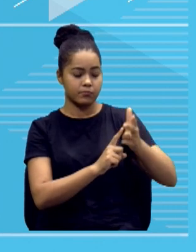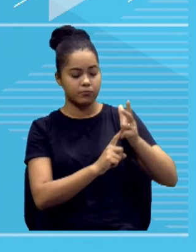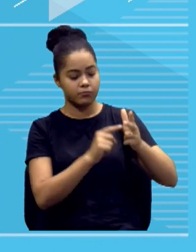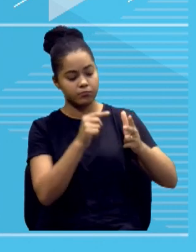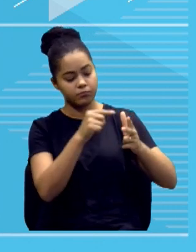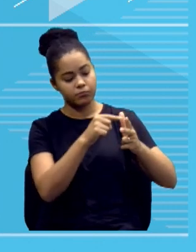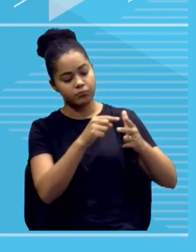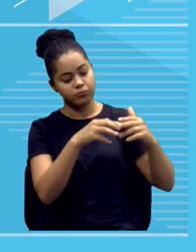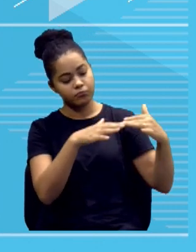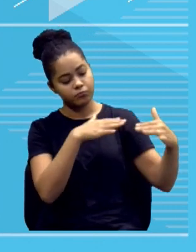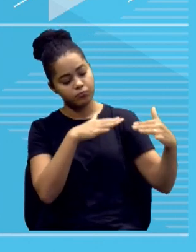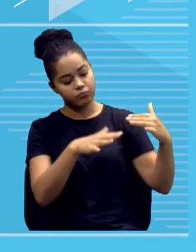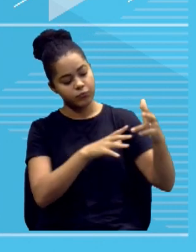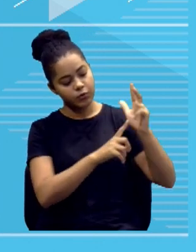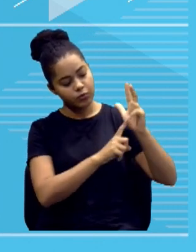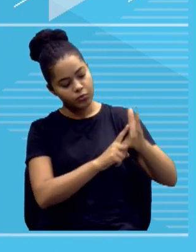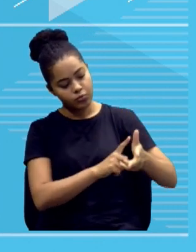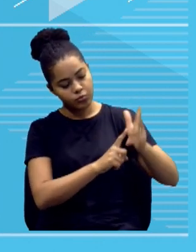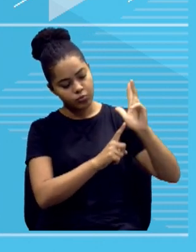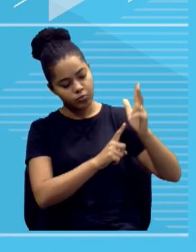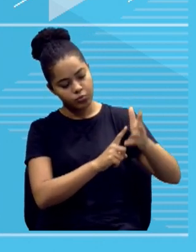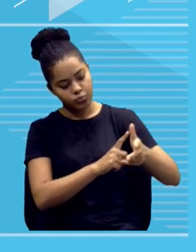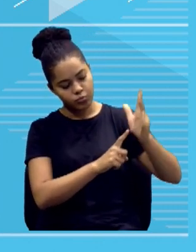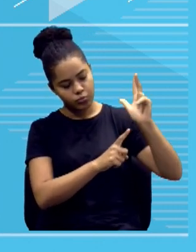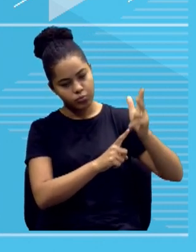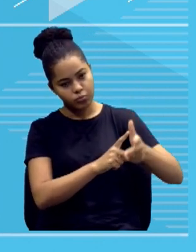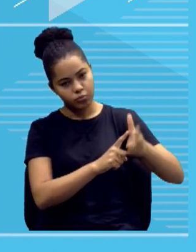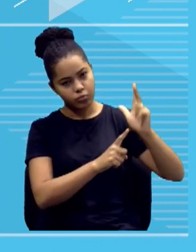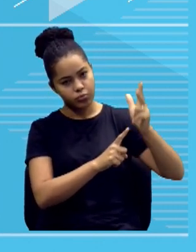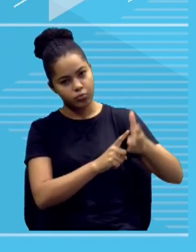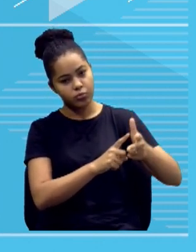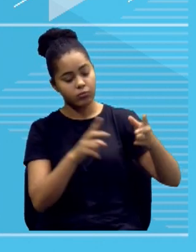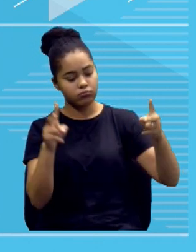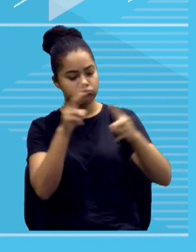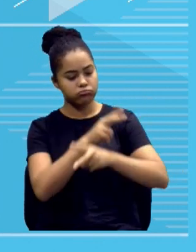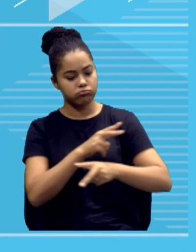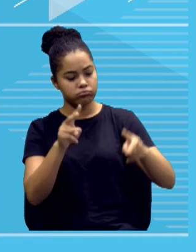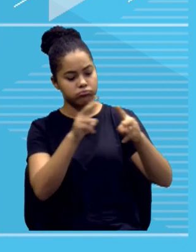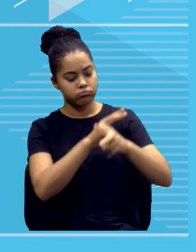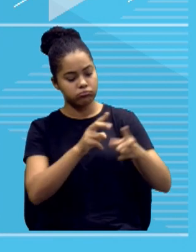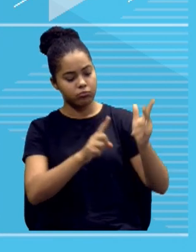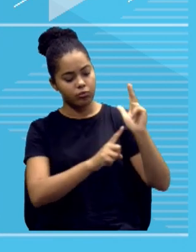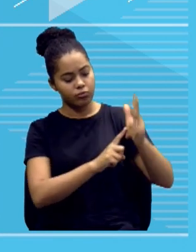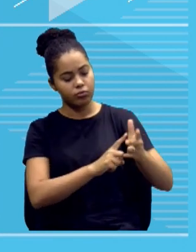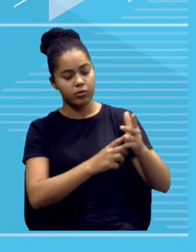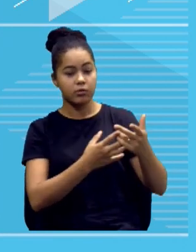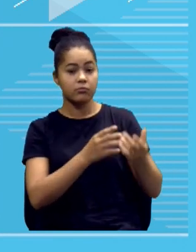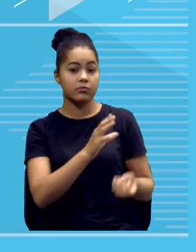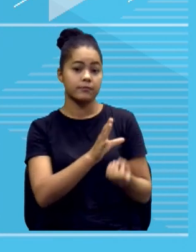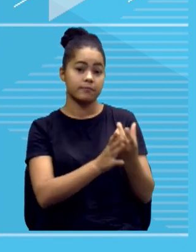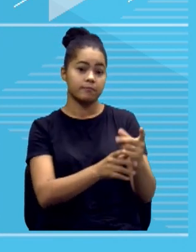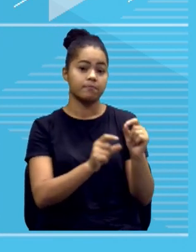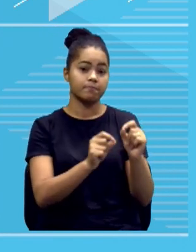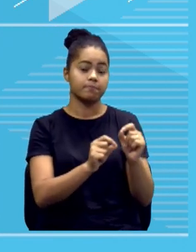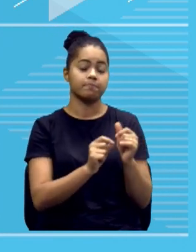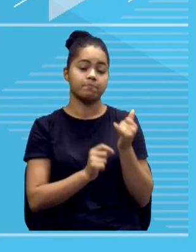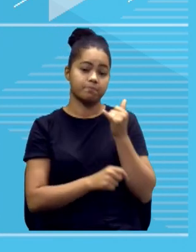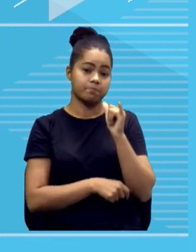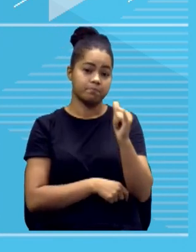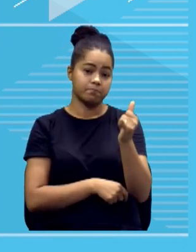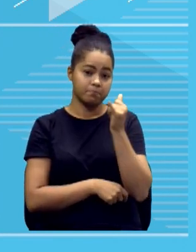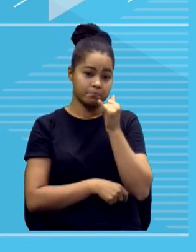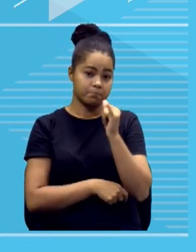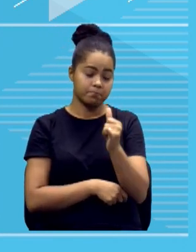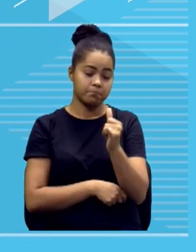que é a energia da rotação das pás, realizada pelo vento, para a produção de energia elétrica. Bacana? Então,